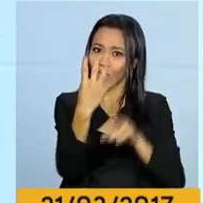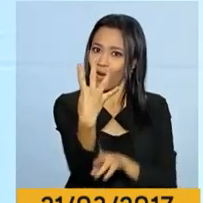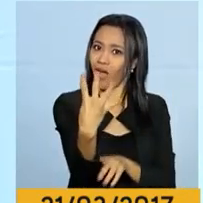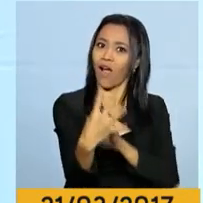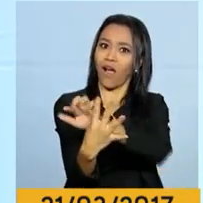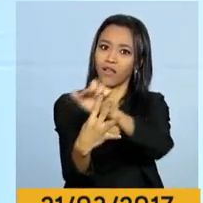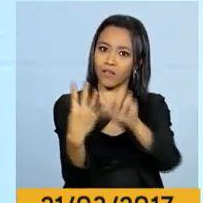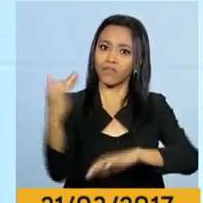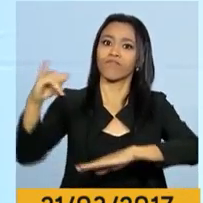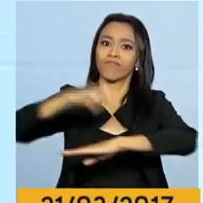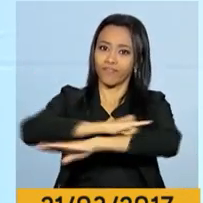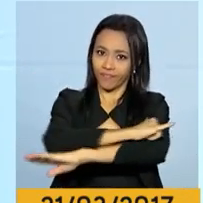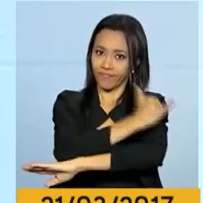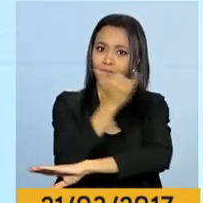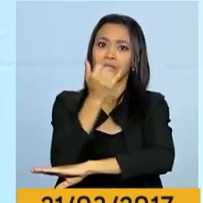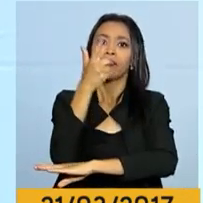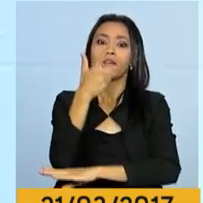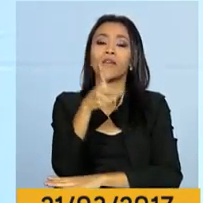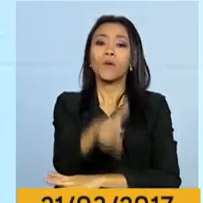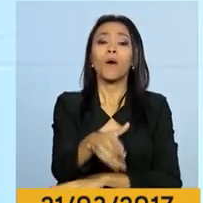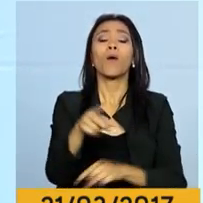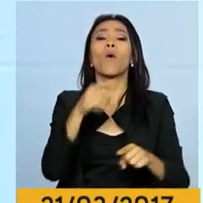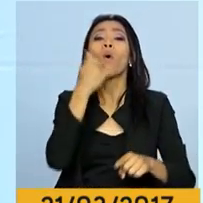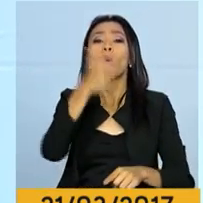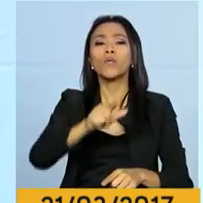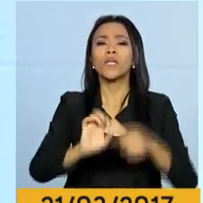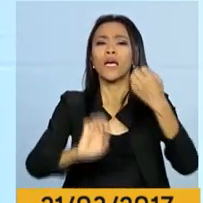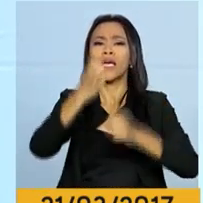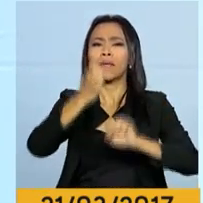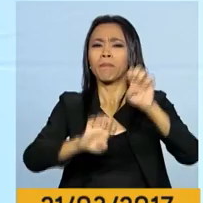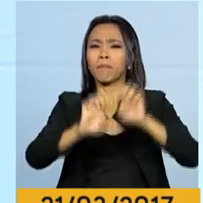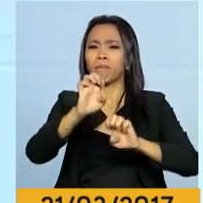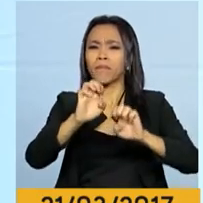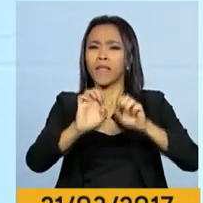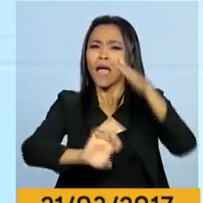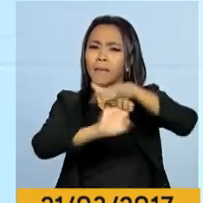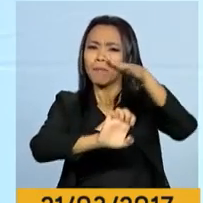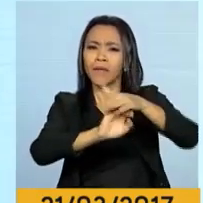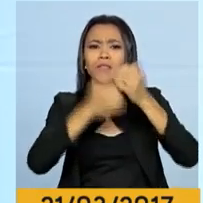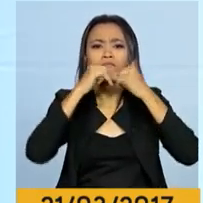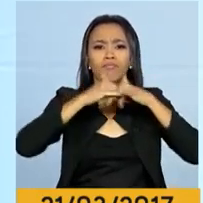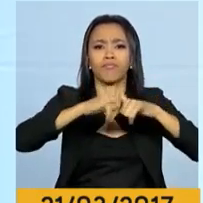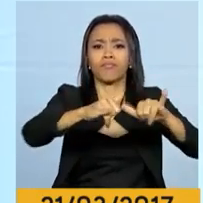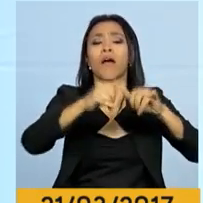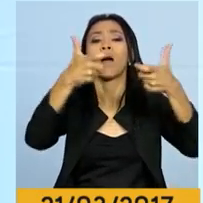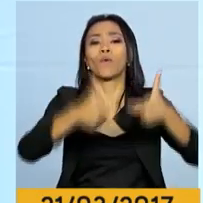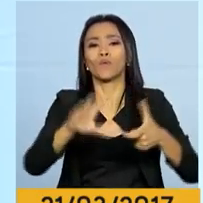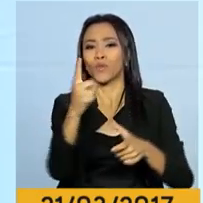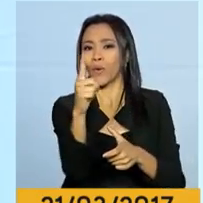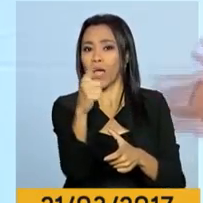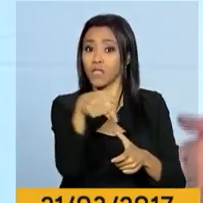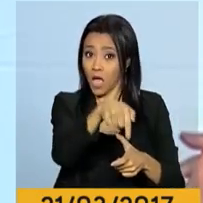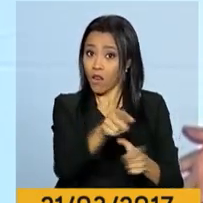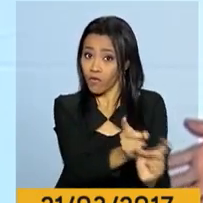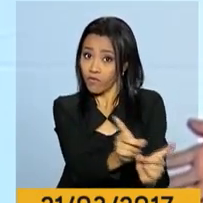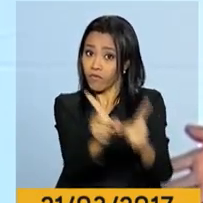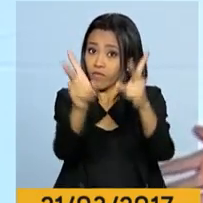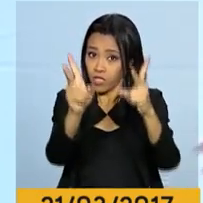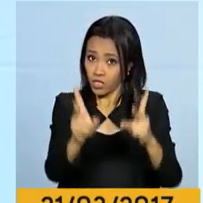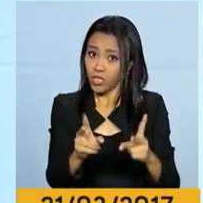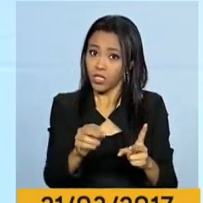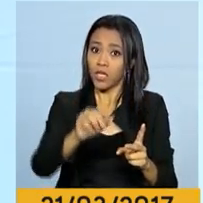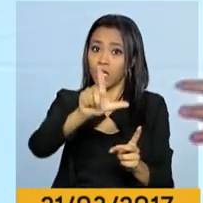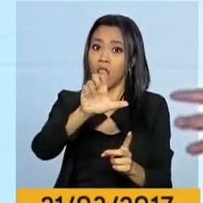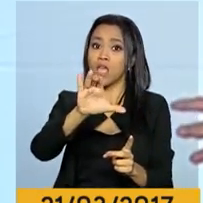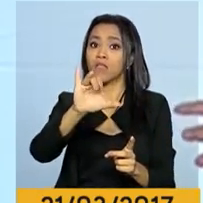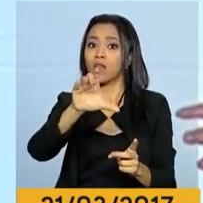de Energia Elétrica lá do Goiás, há 2 meses atrás, mais ou menos. Foi ela levada a leilão, foi com um